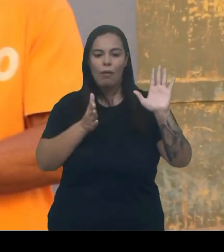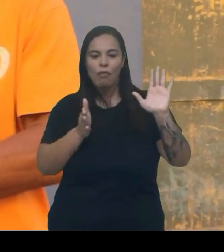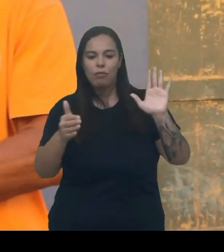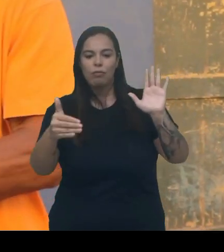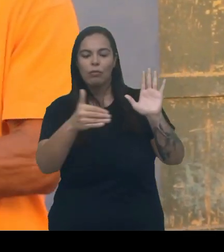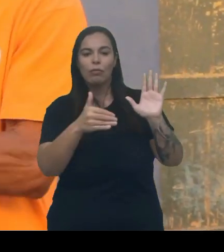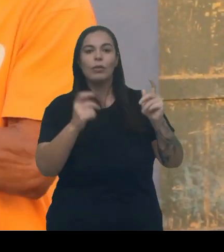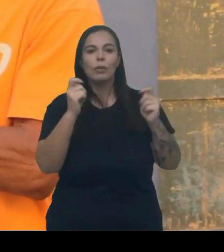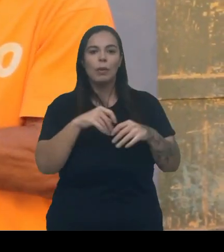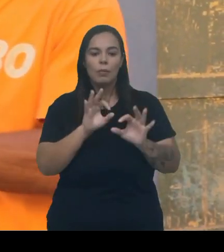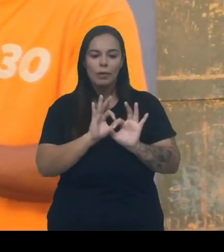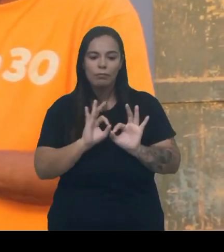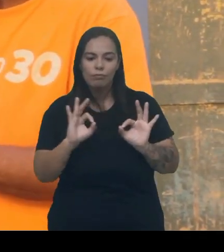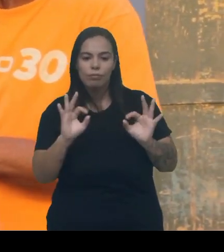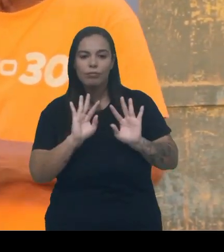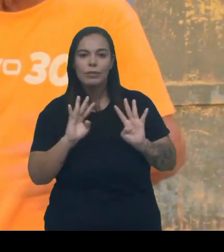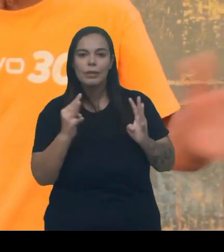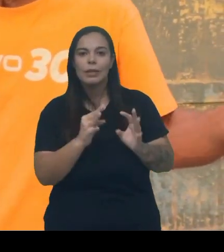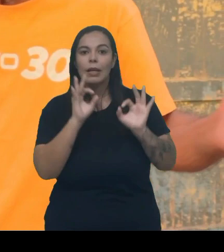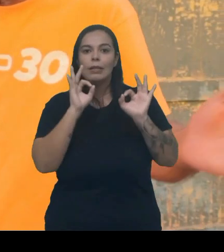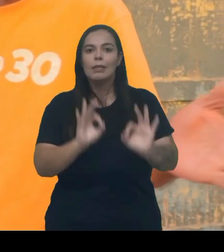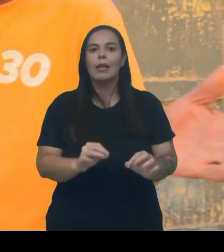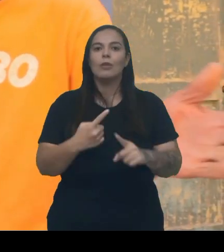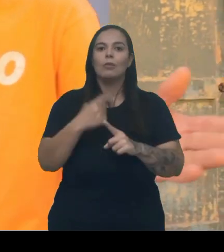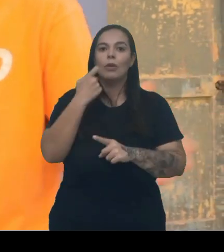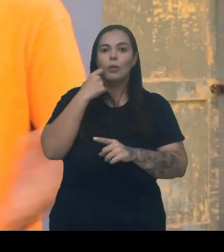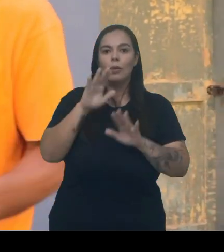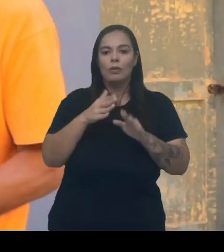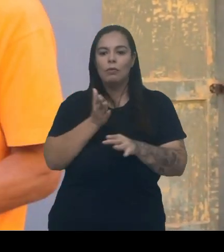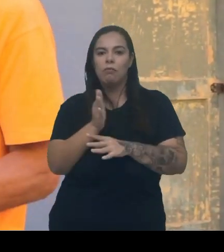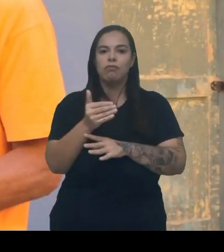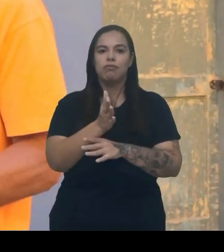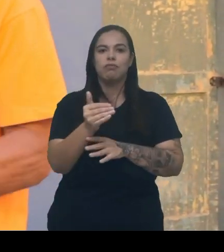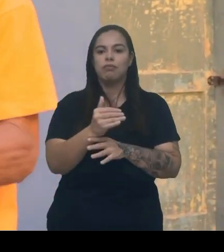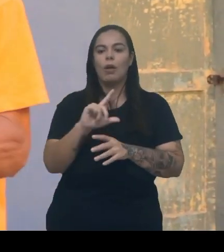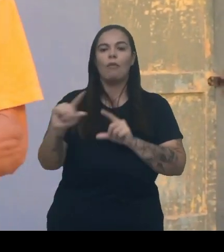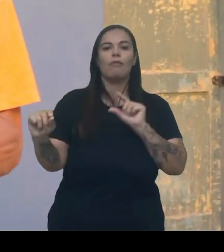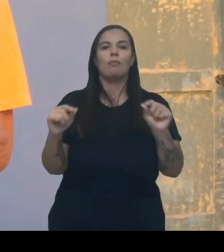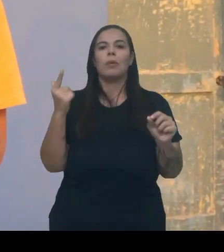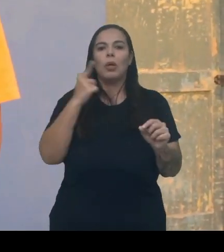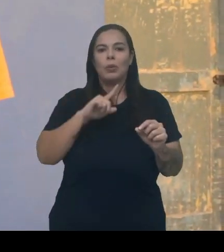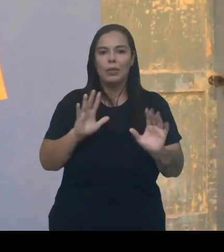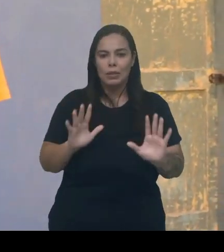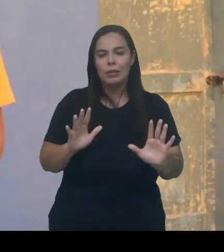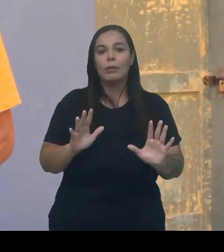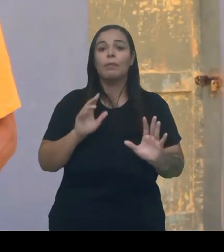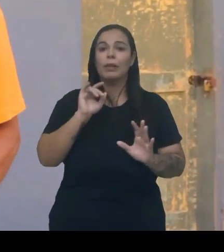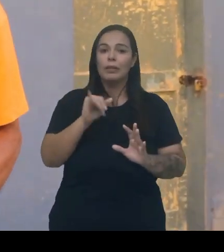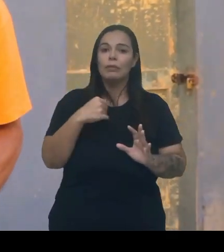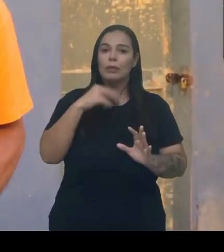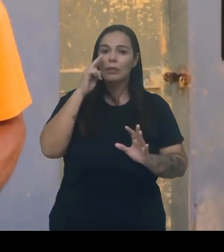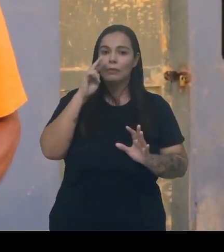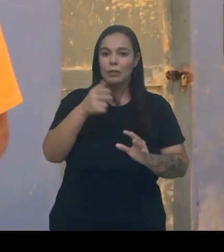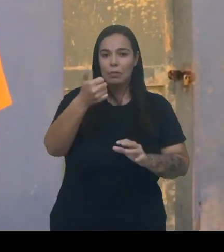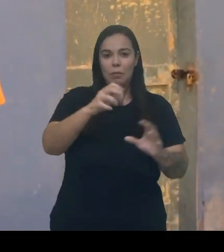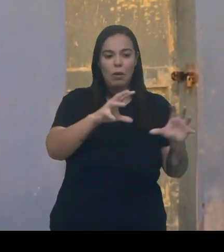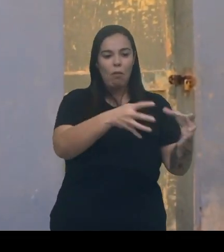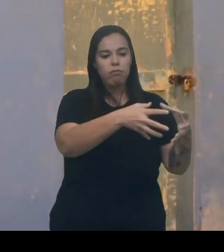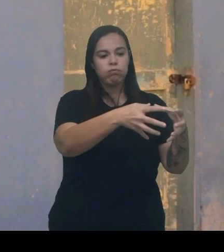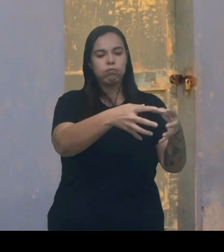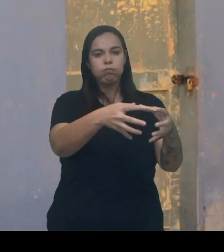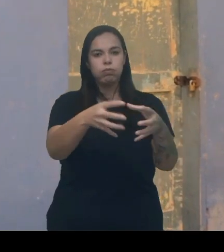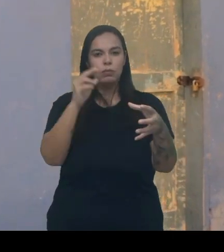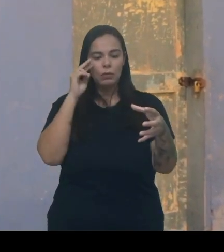para você cercar, porque ela veio, o peixe, uma coisa fora de série, ela vinha, às vezes ela tinha alguma coisa ali, se você visse um primeiro